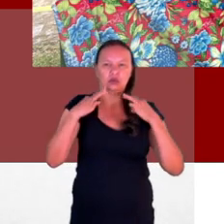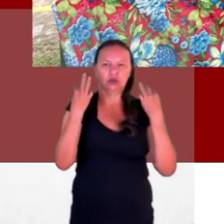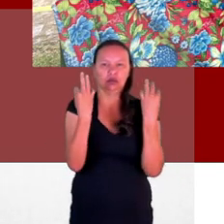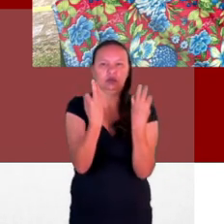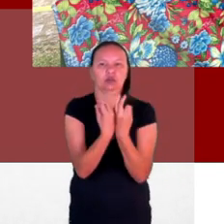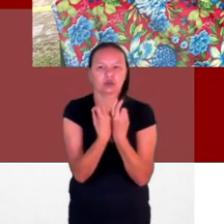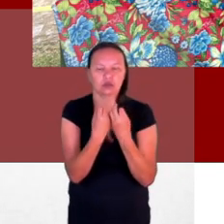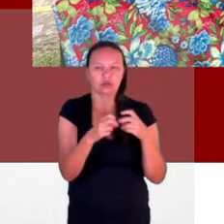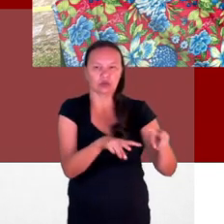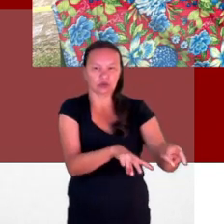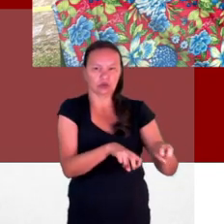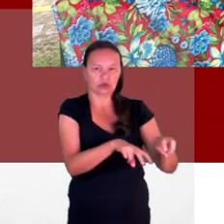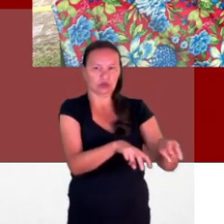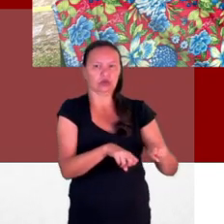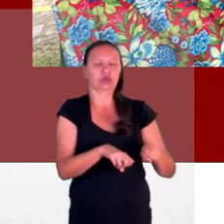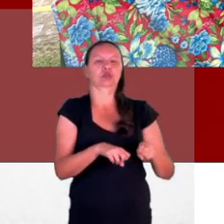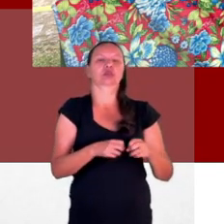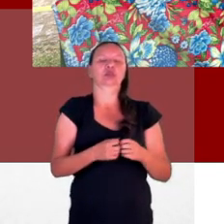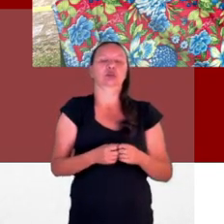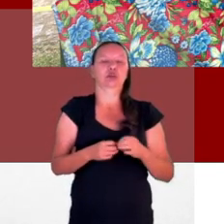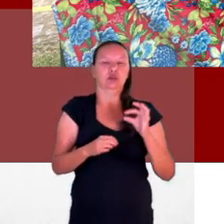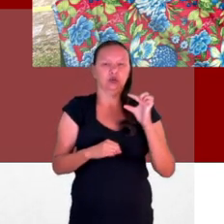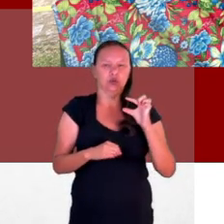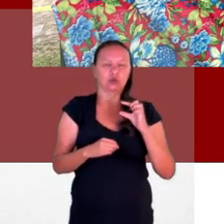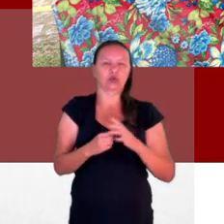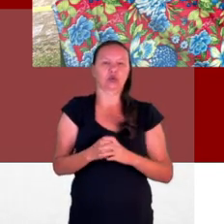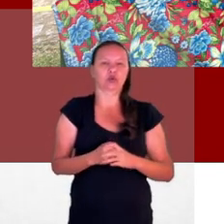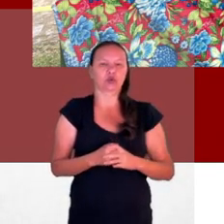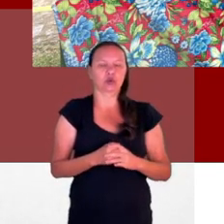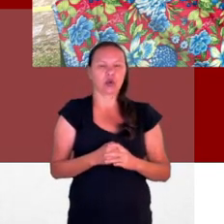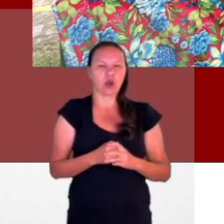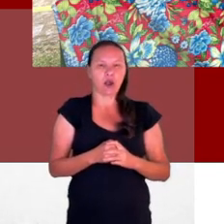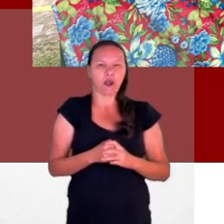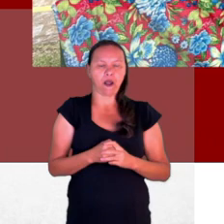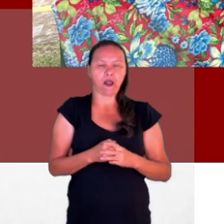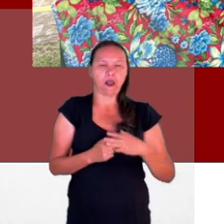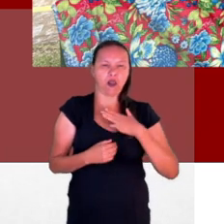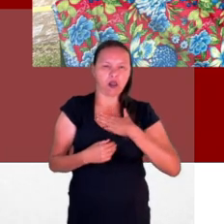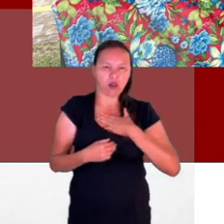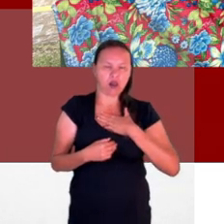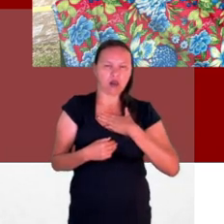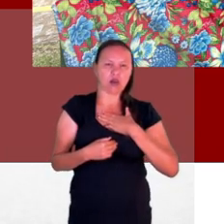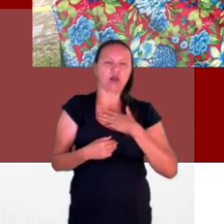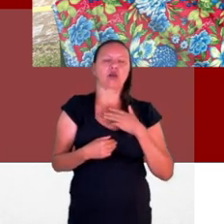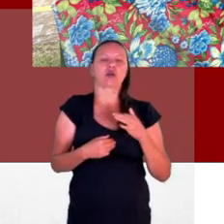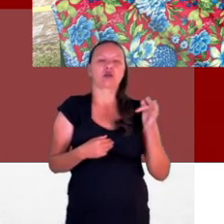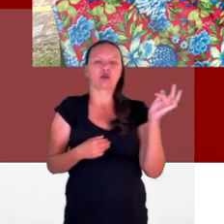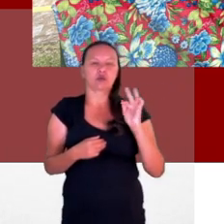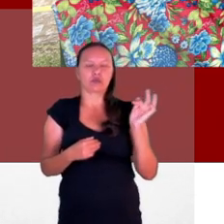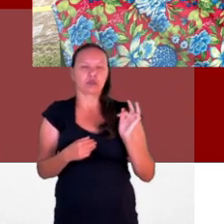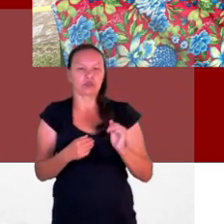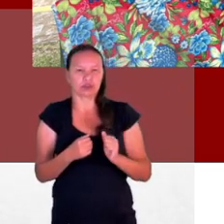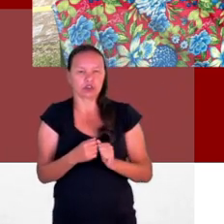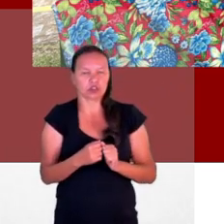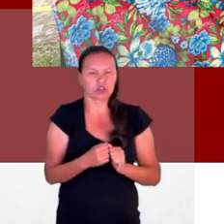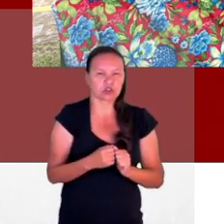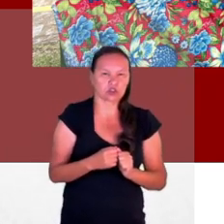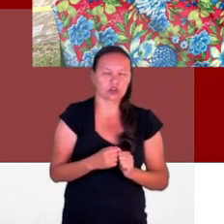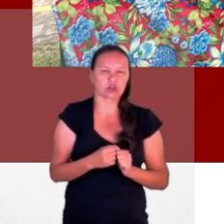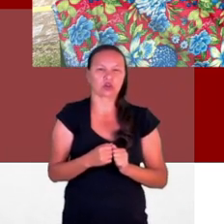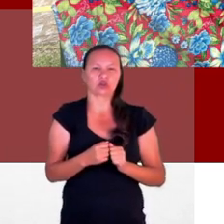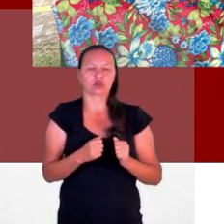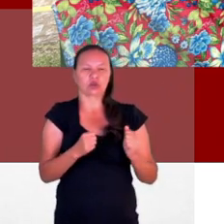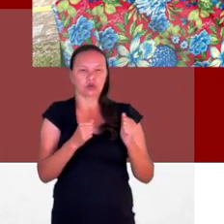e e pouco a pouco agora a o meu o meu quase fetiche ainda não é um fetiche é que a gente consiga